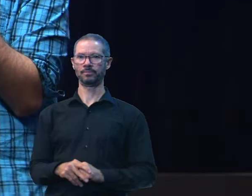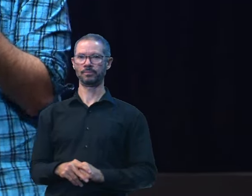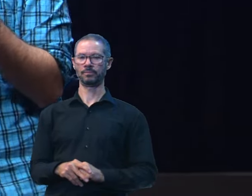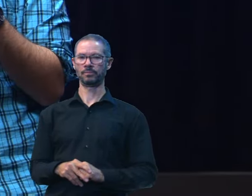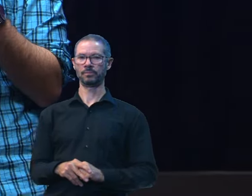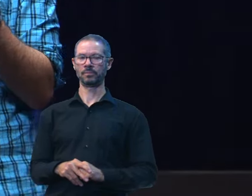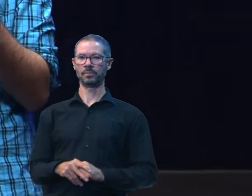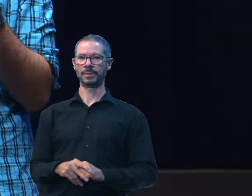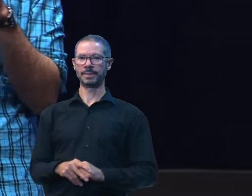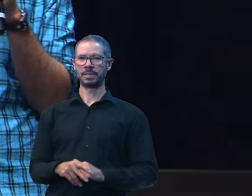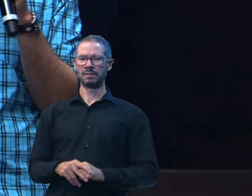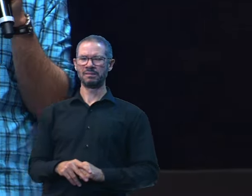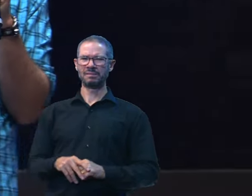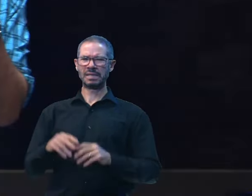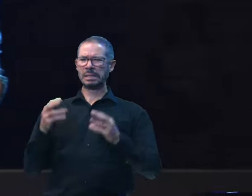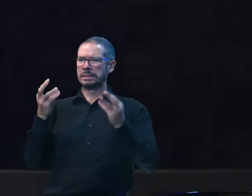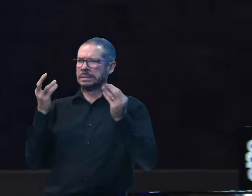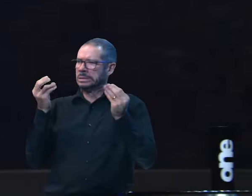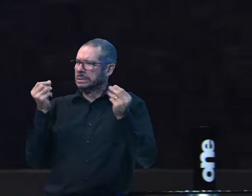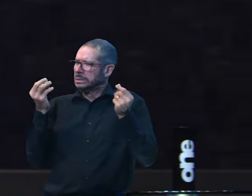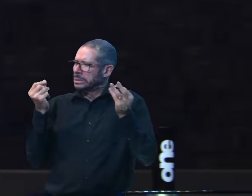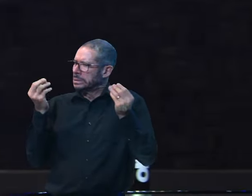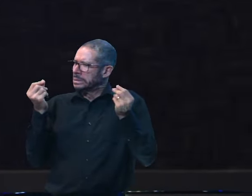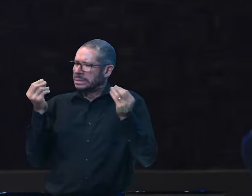A gente fica hipersensível.